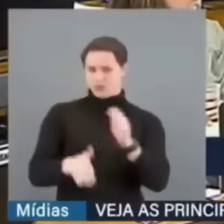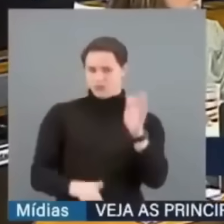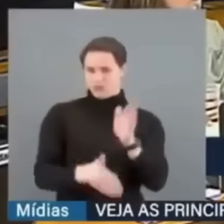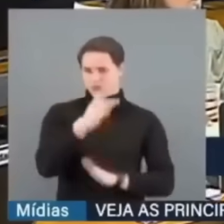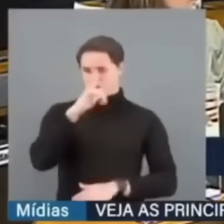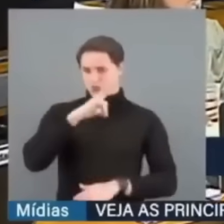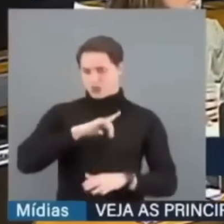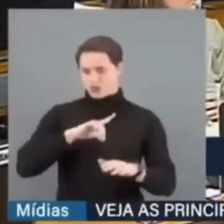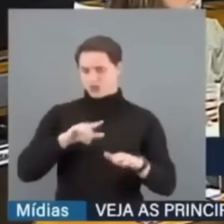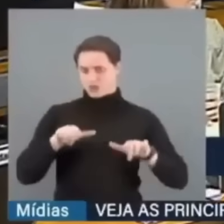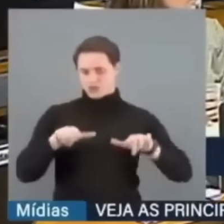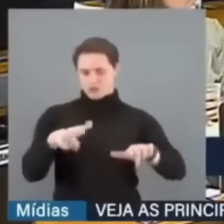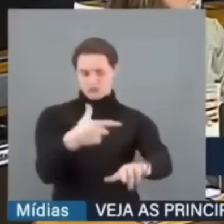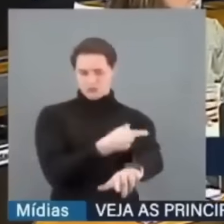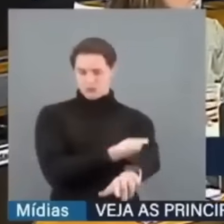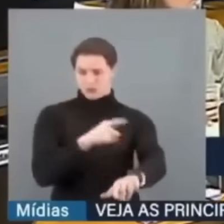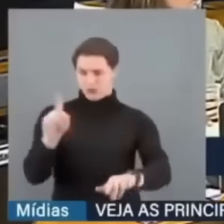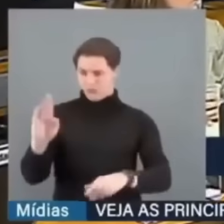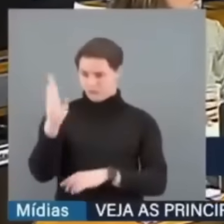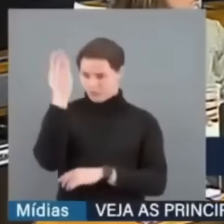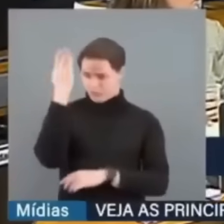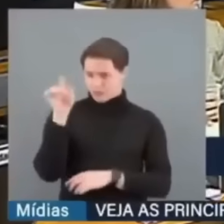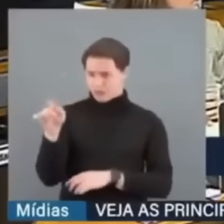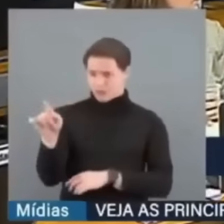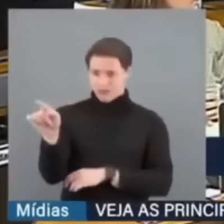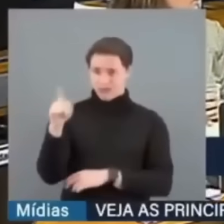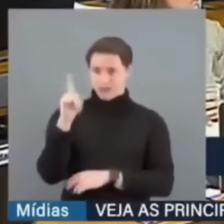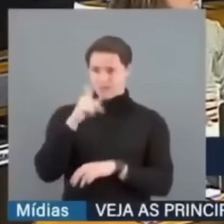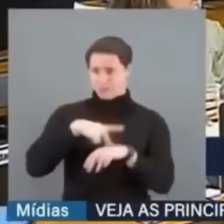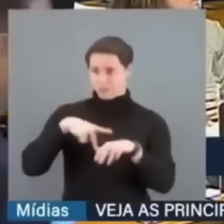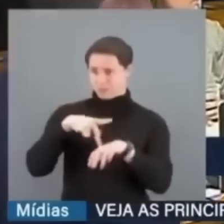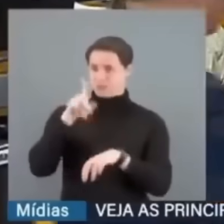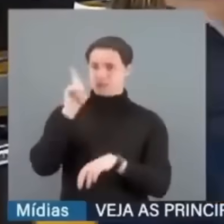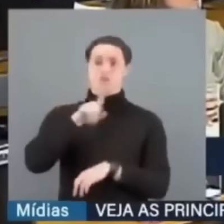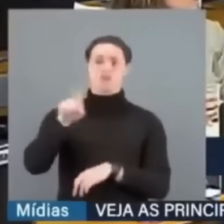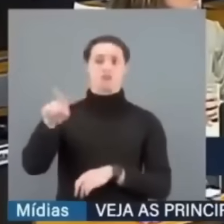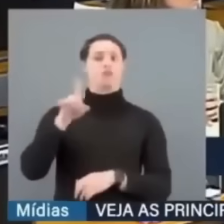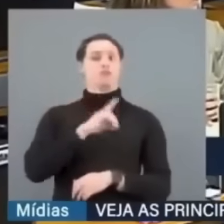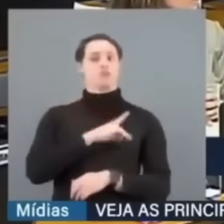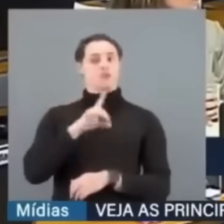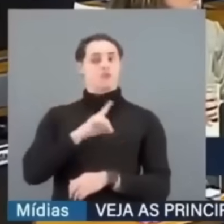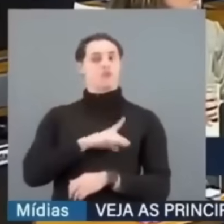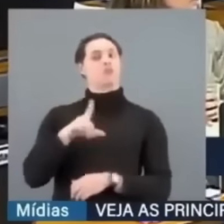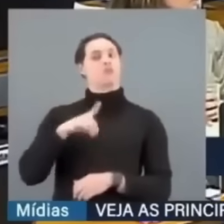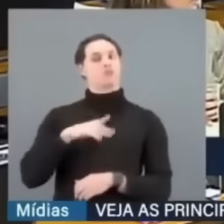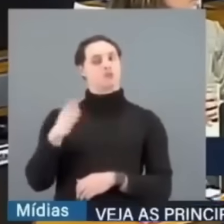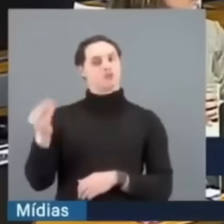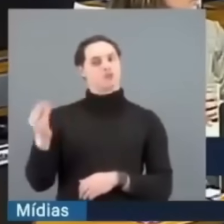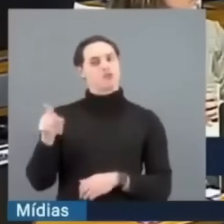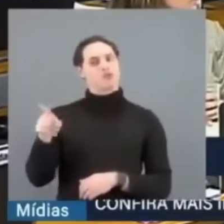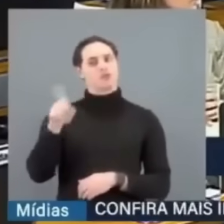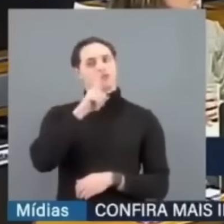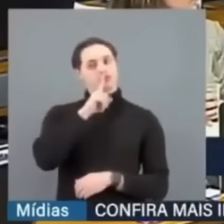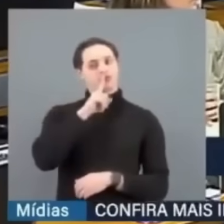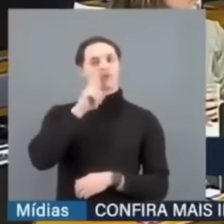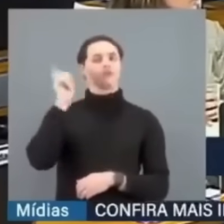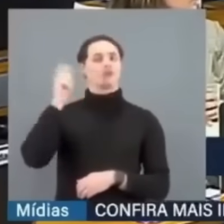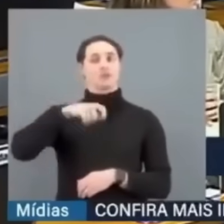com cartão que o senhor falsificou lá nos Estados Unidos, o senhor tem muito a temer. Realmente o silêncio